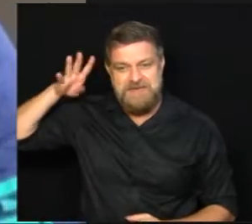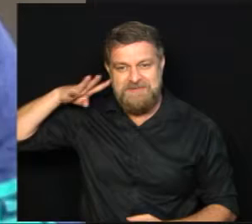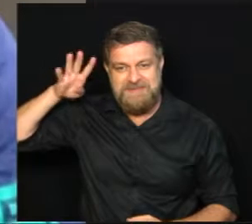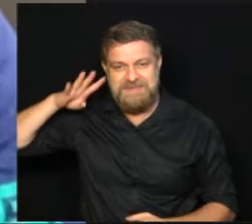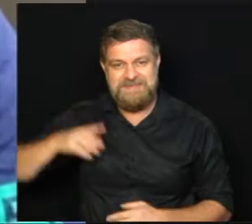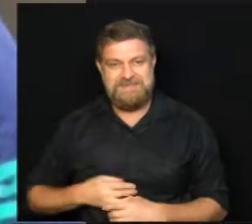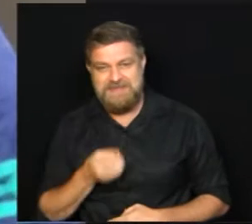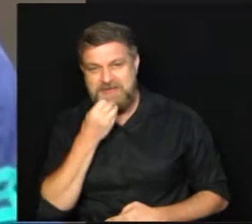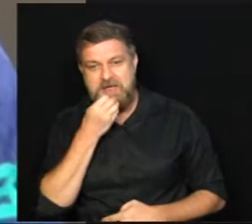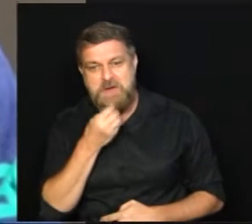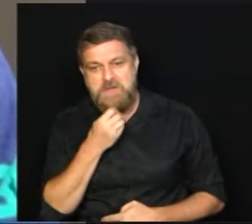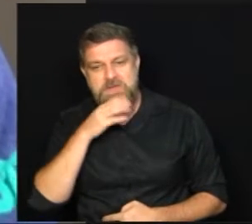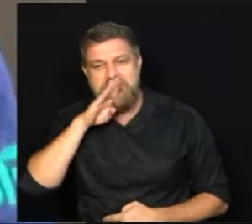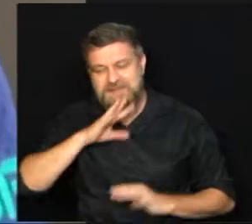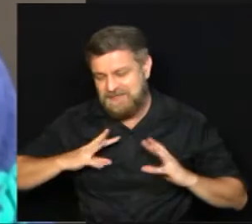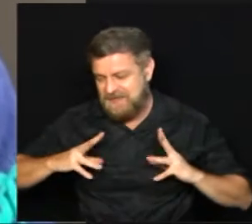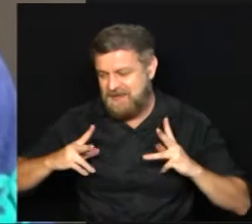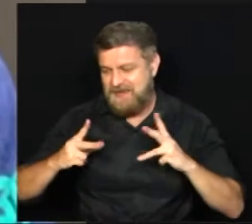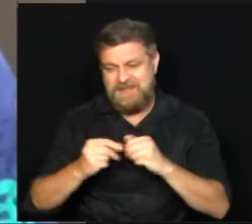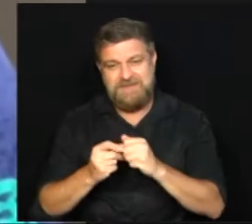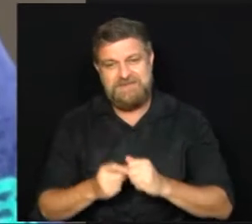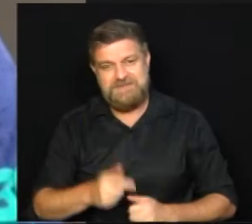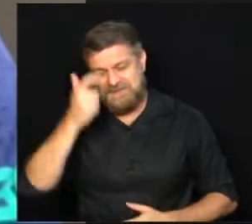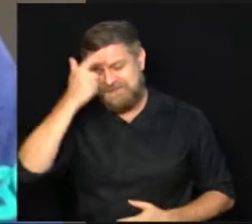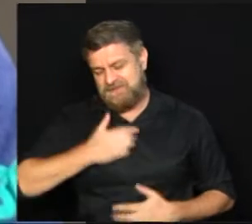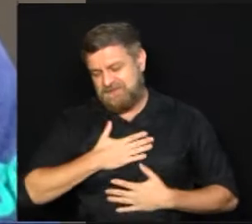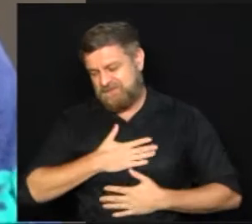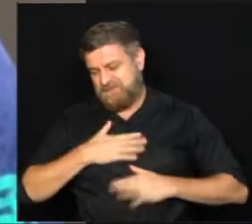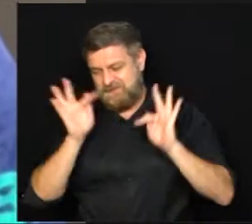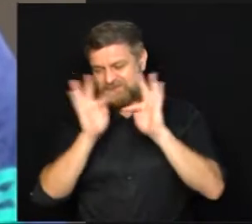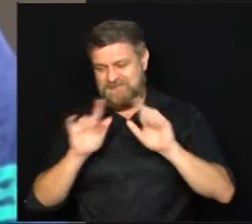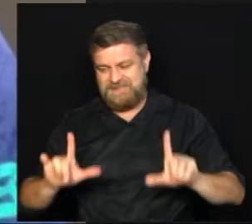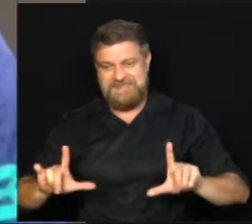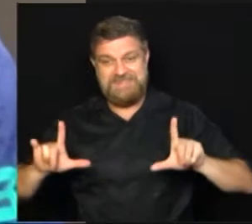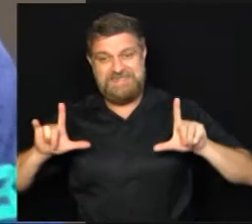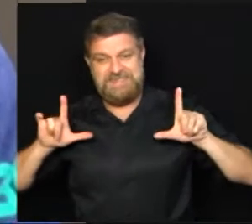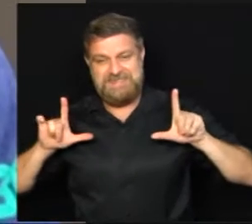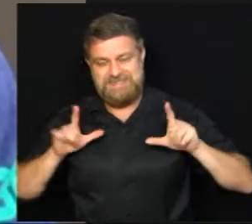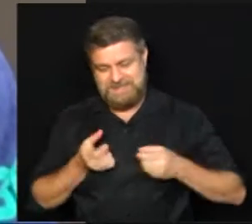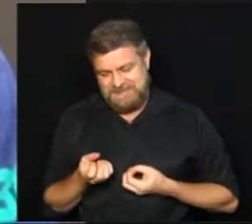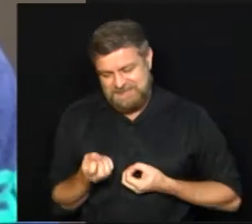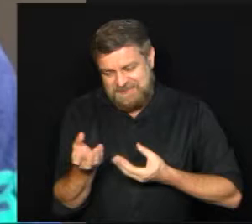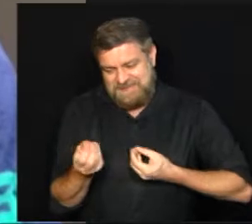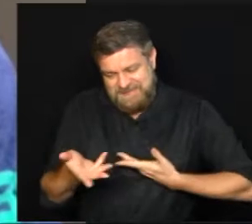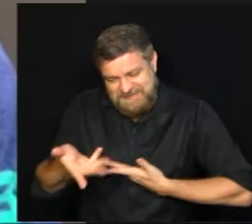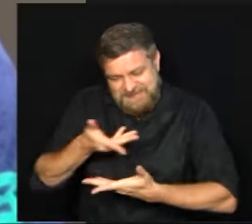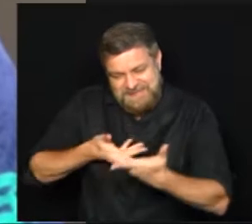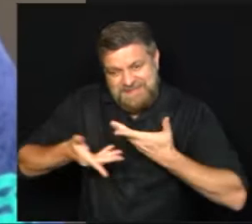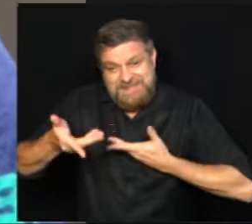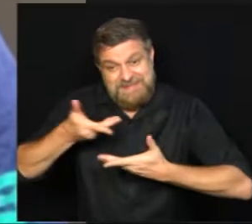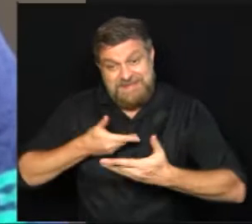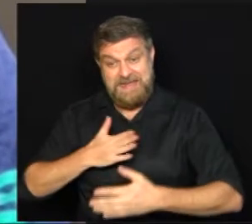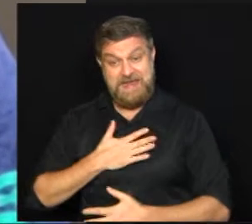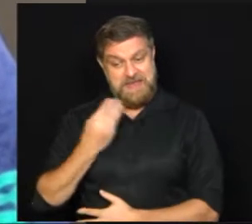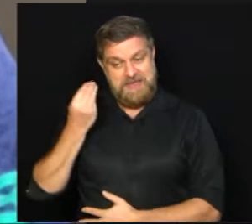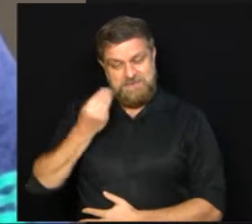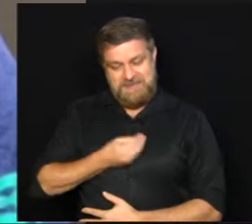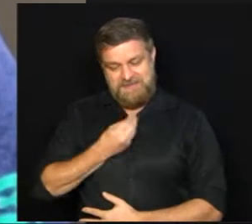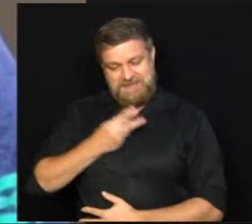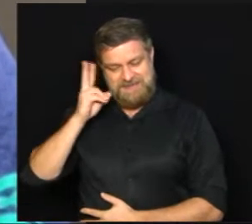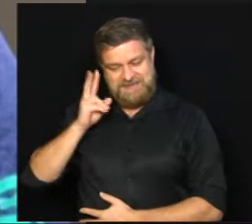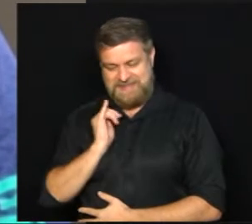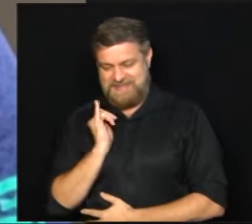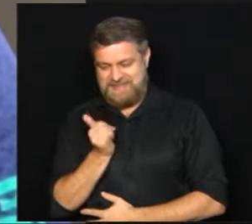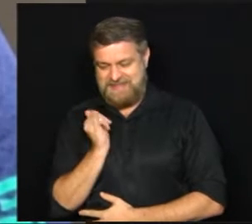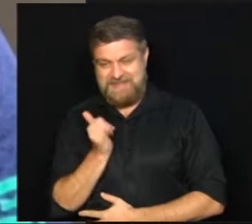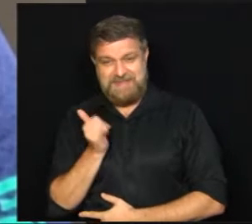tarde a todos. Muito obrigada por me receber aqui hoje. Estou muito feliz de poder compartilhar um pouco da minha história com vocês. E eu